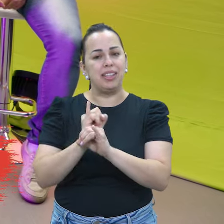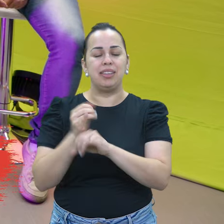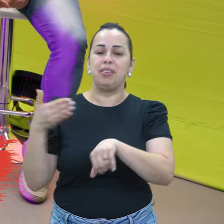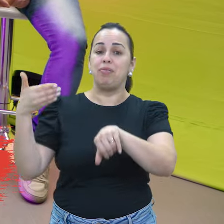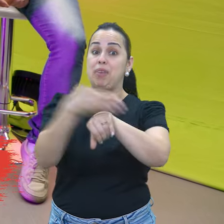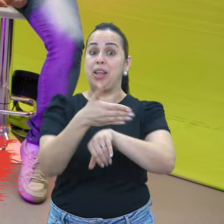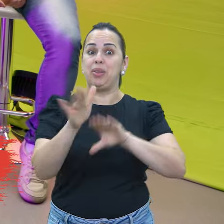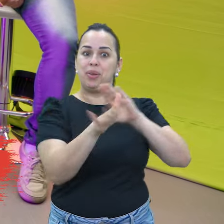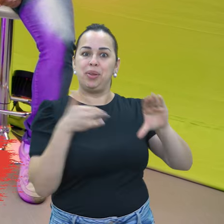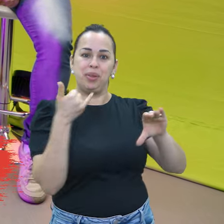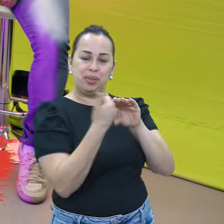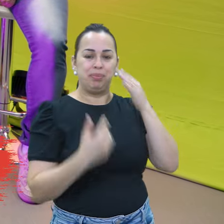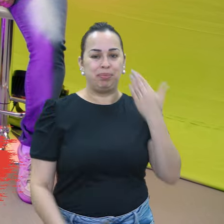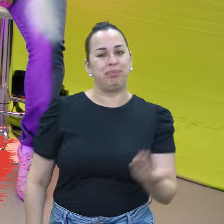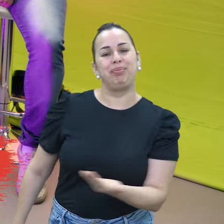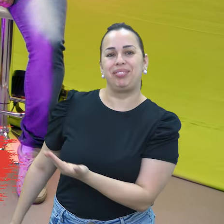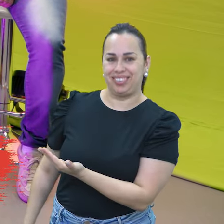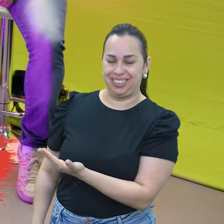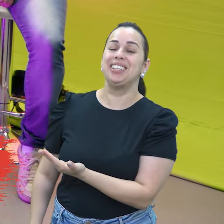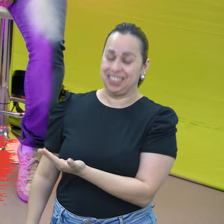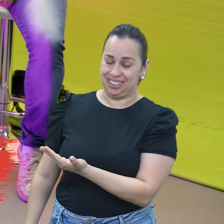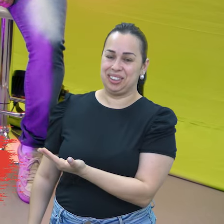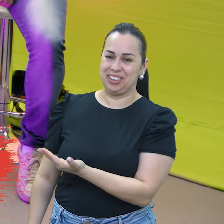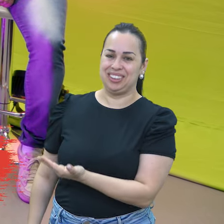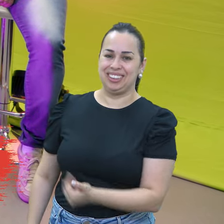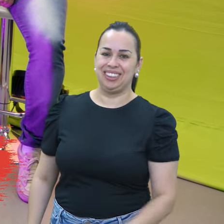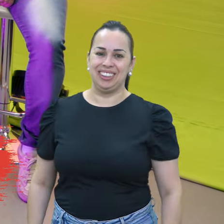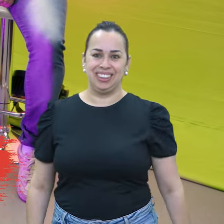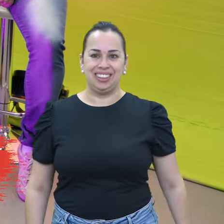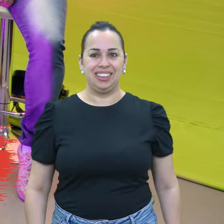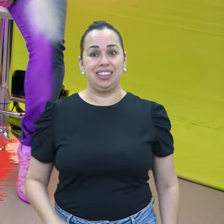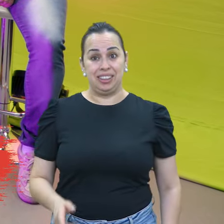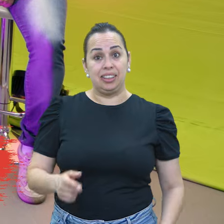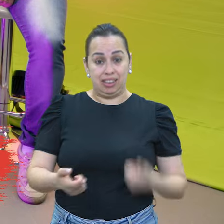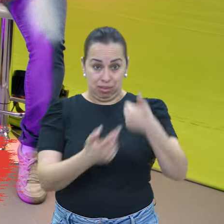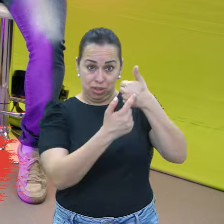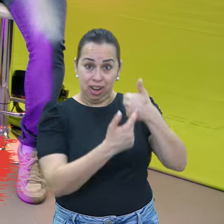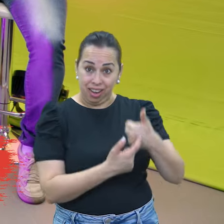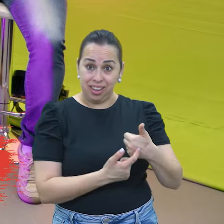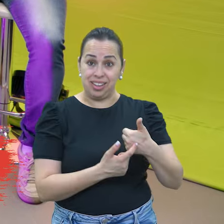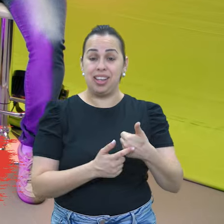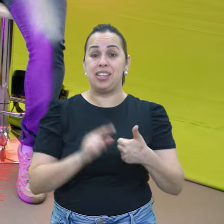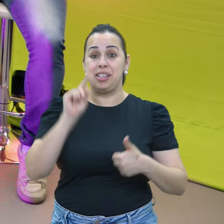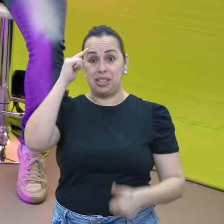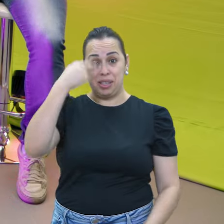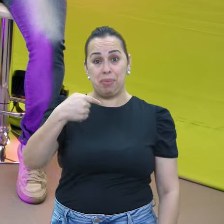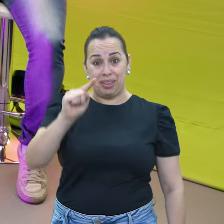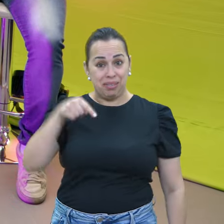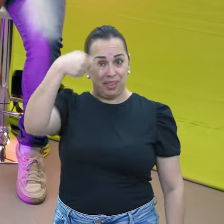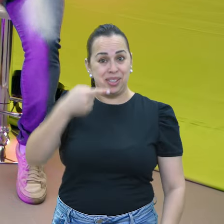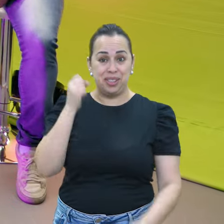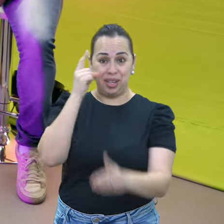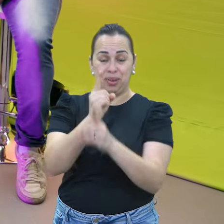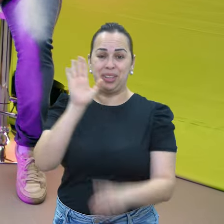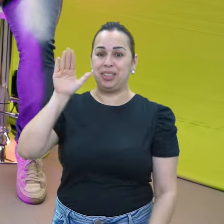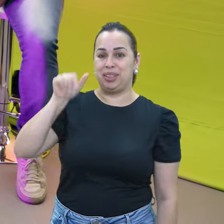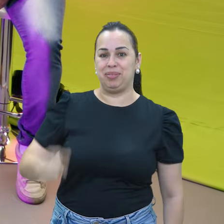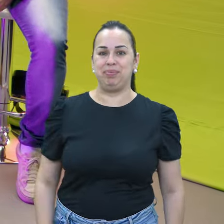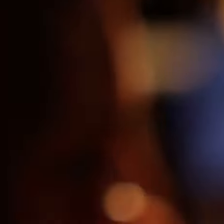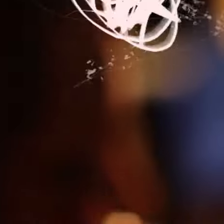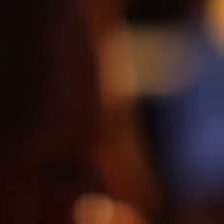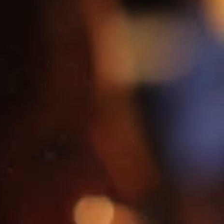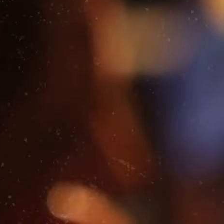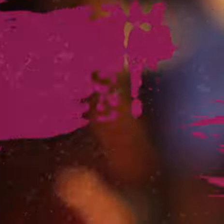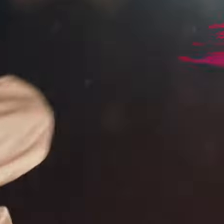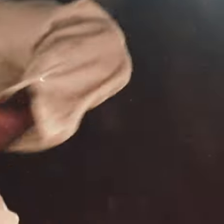né? É só ir lá no youtube.com/tvcâmarasjc. Dá um joinha lá pra gente, hein? Até semana que vem. Tchau.